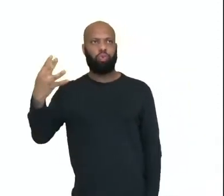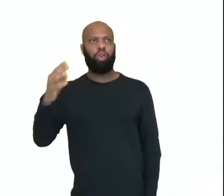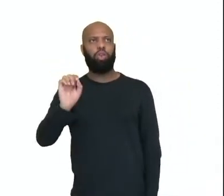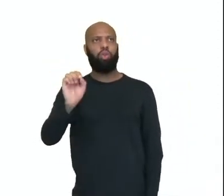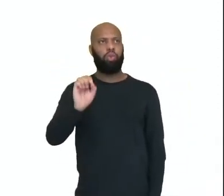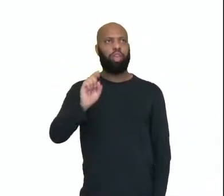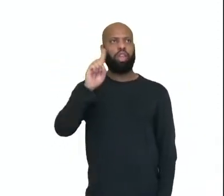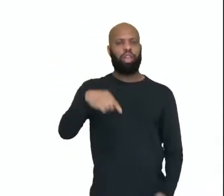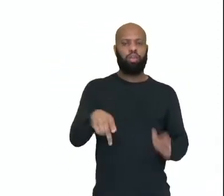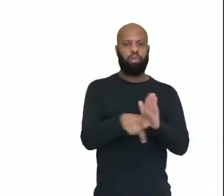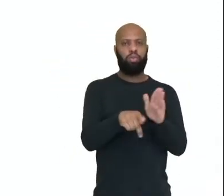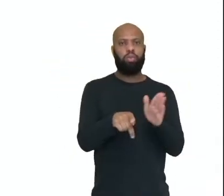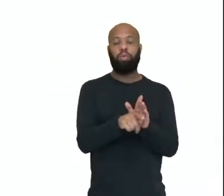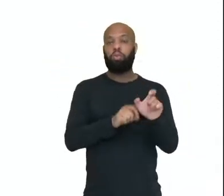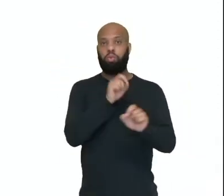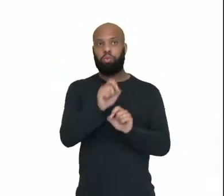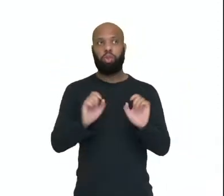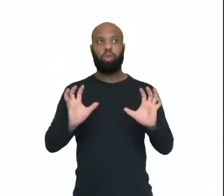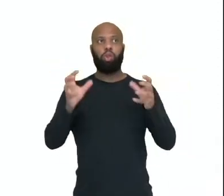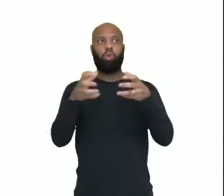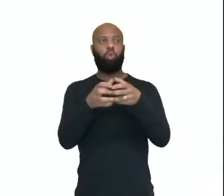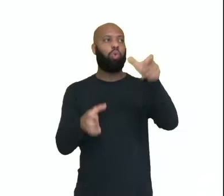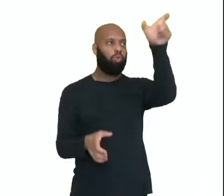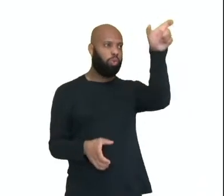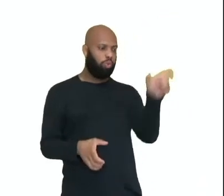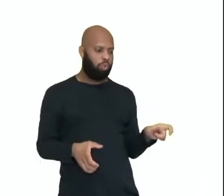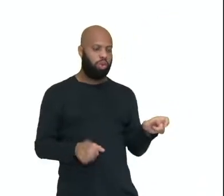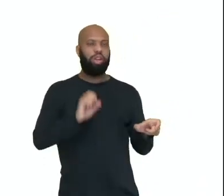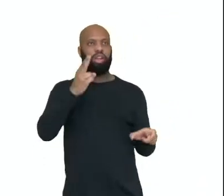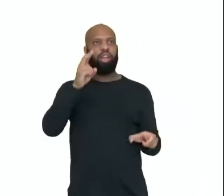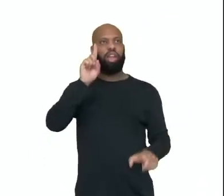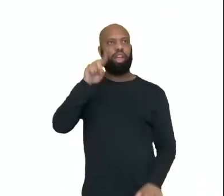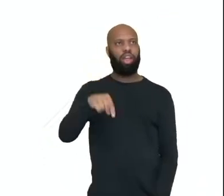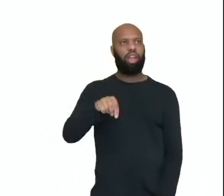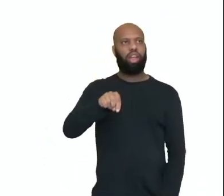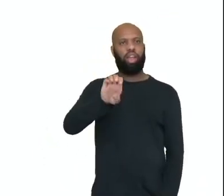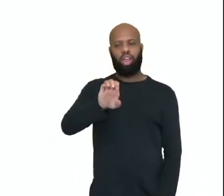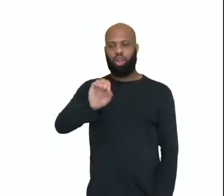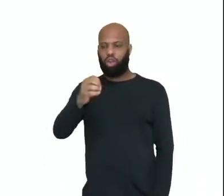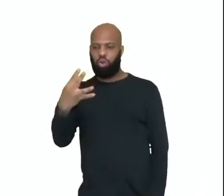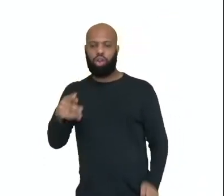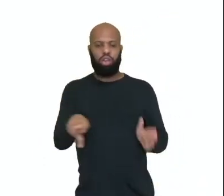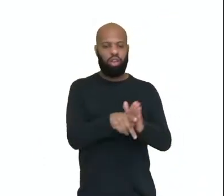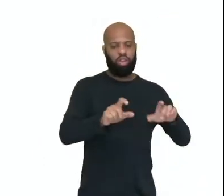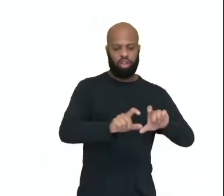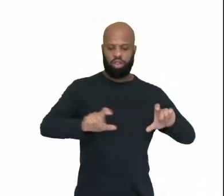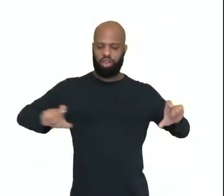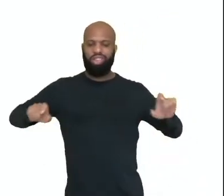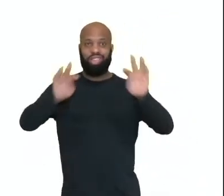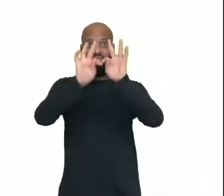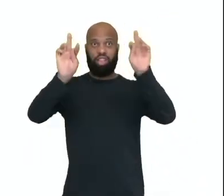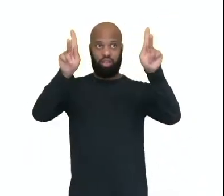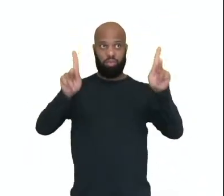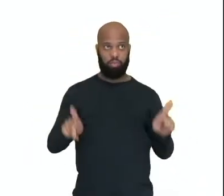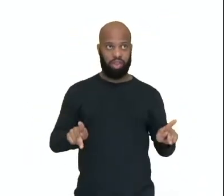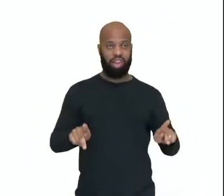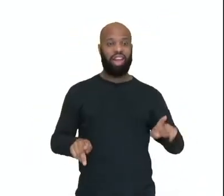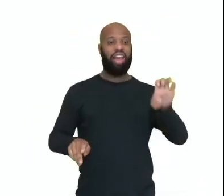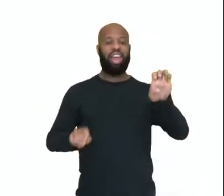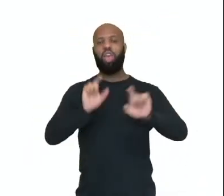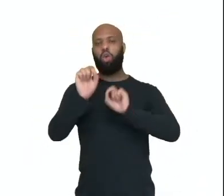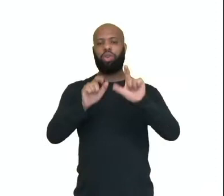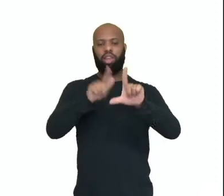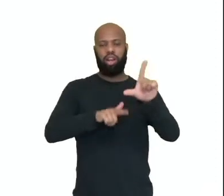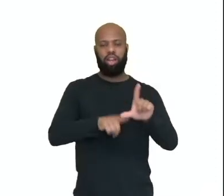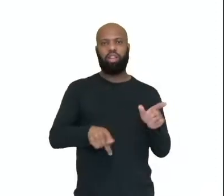quando for metal alcalino ou EO4 quando for alcalino terroso. Lembrando que o E representa o elemento químico, o O, o